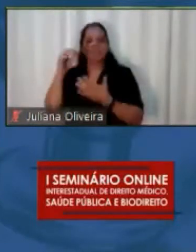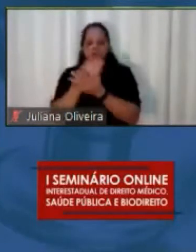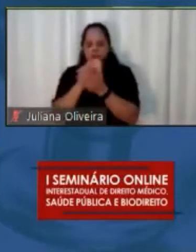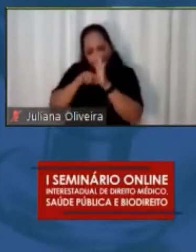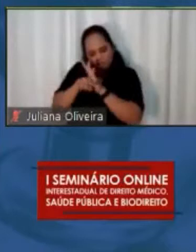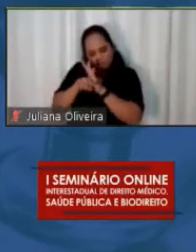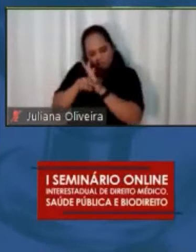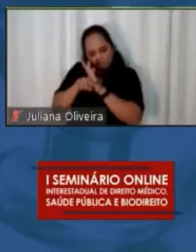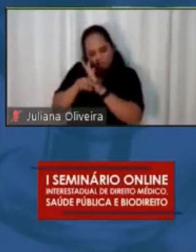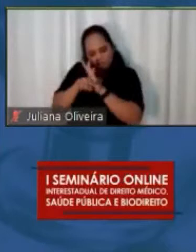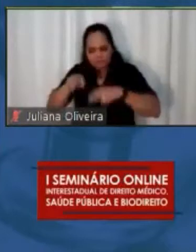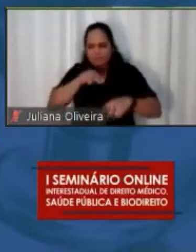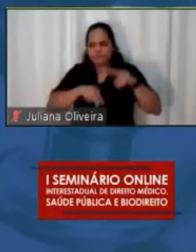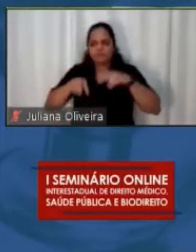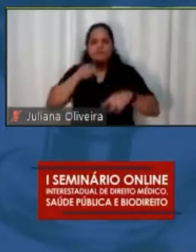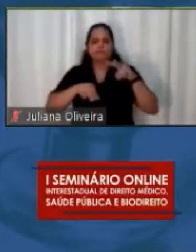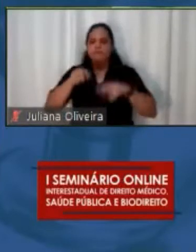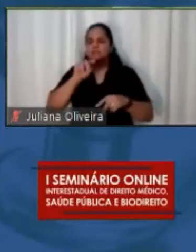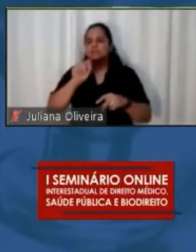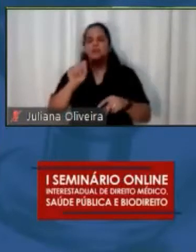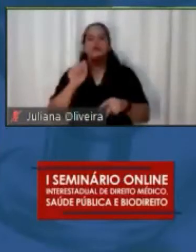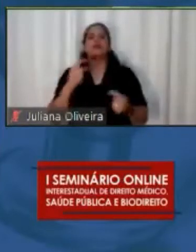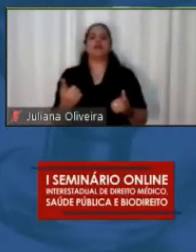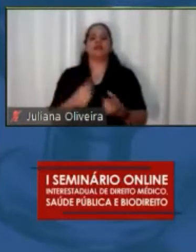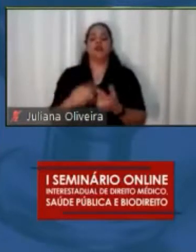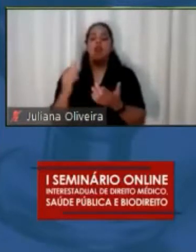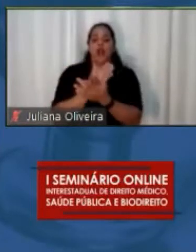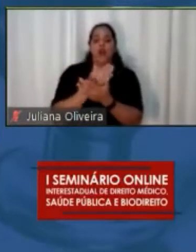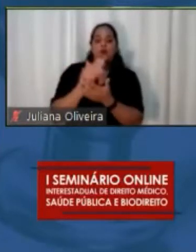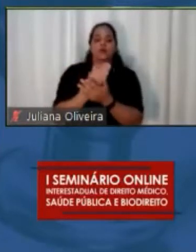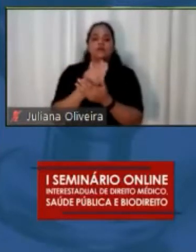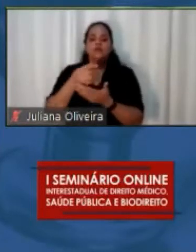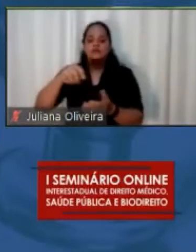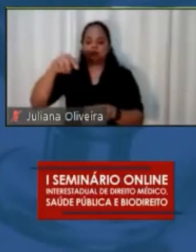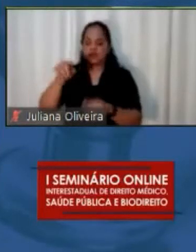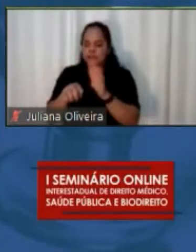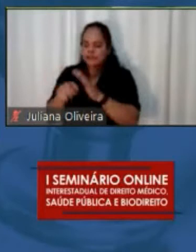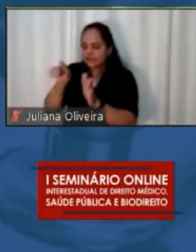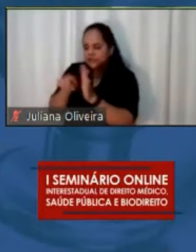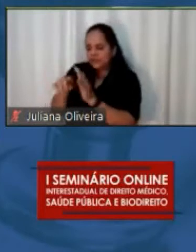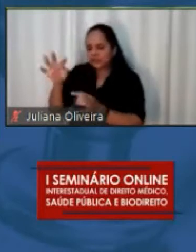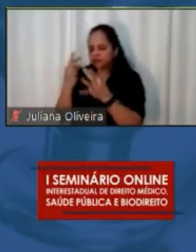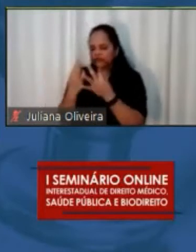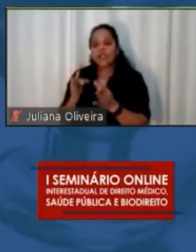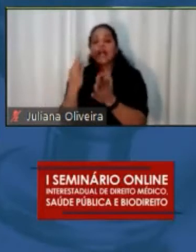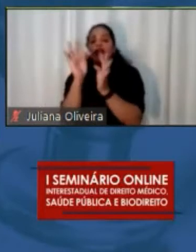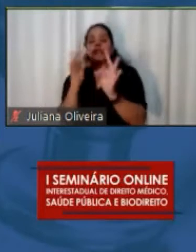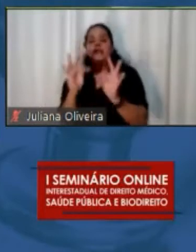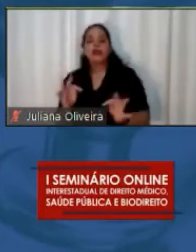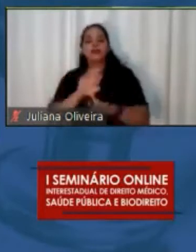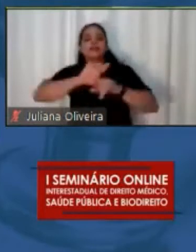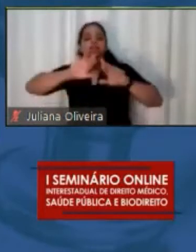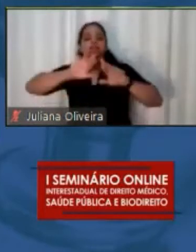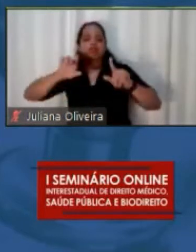de coleta de trabalhos científicos, analisando essas 4 variáveis: o aumento da hemoglobina,